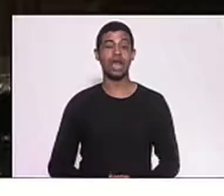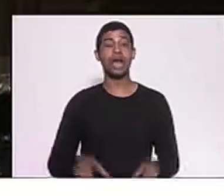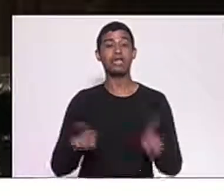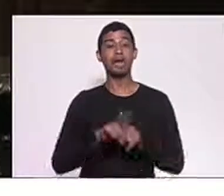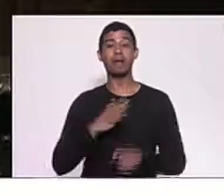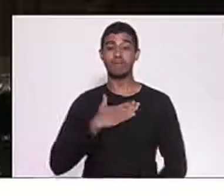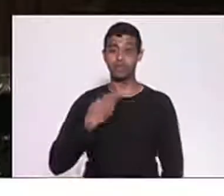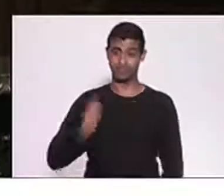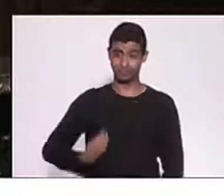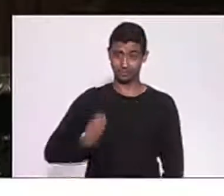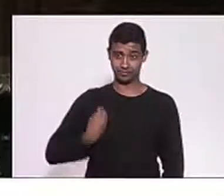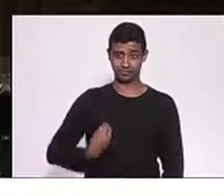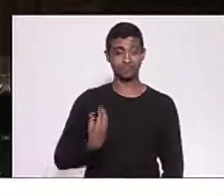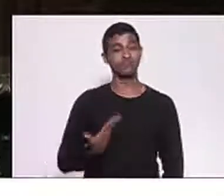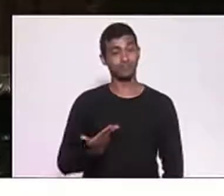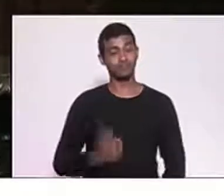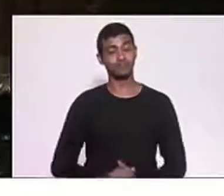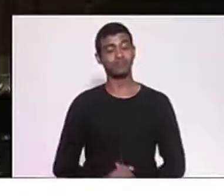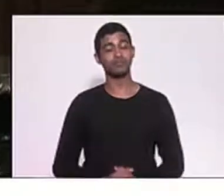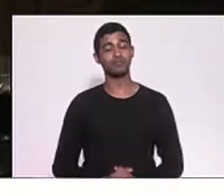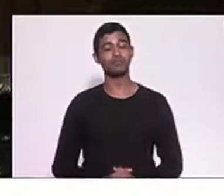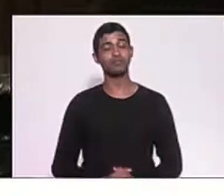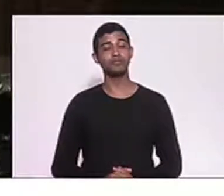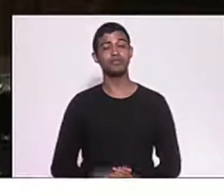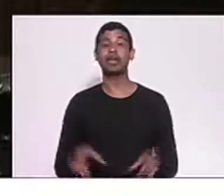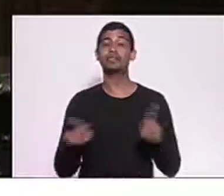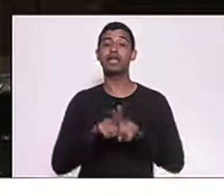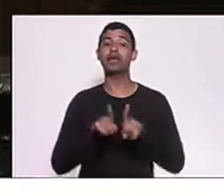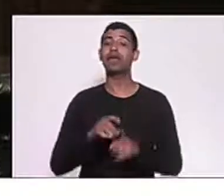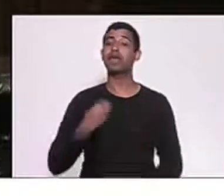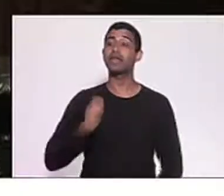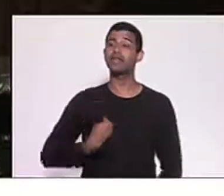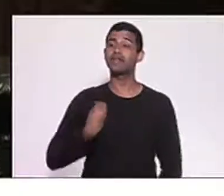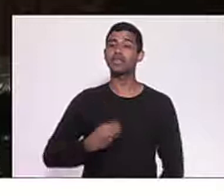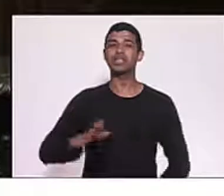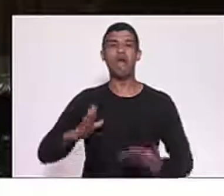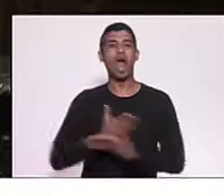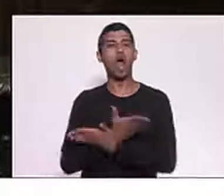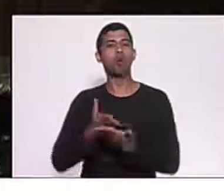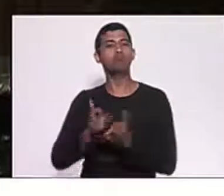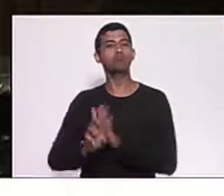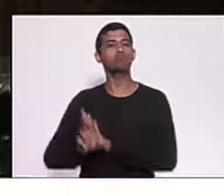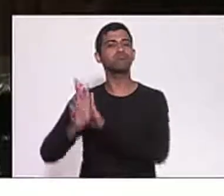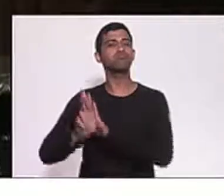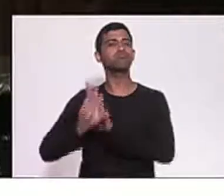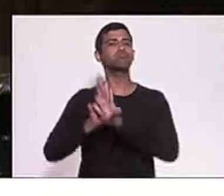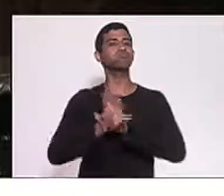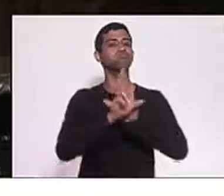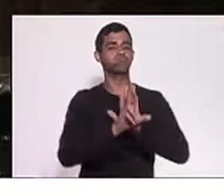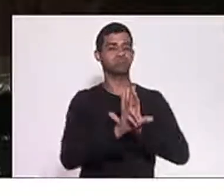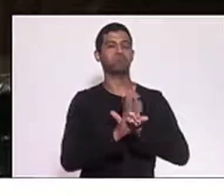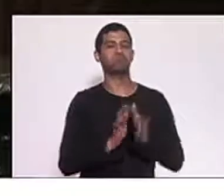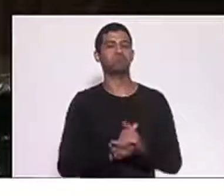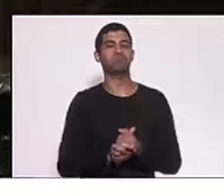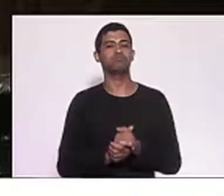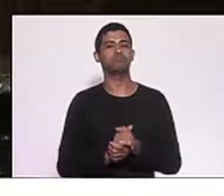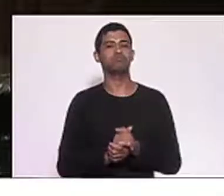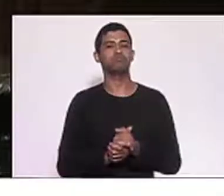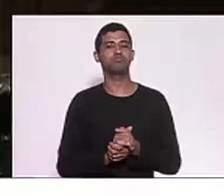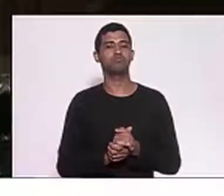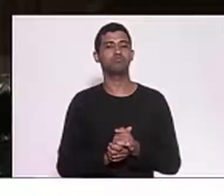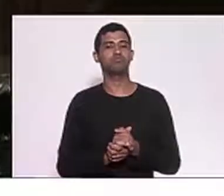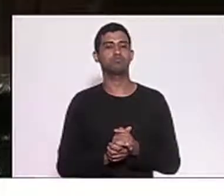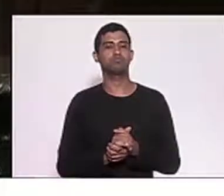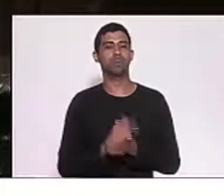minha presença e a presença de representações dos três